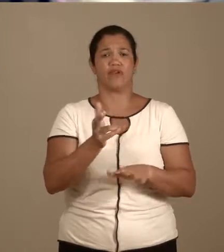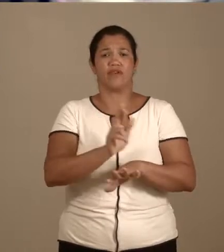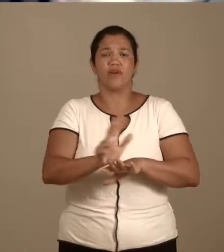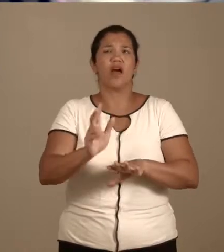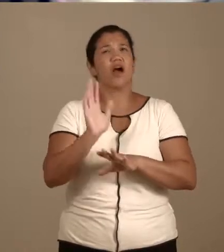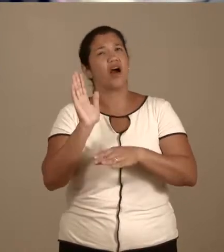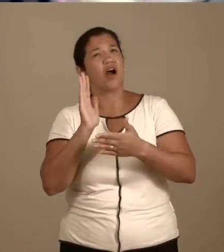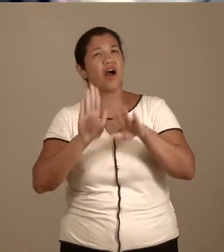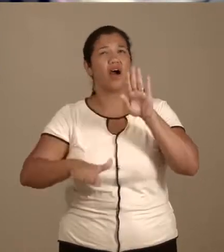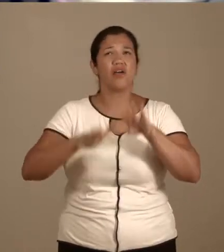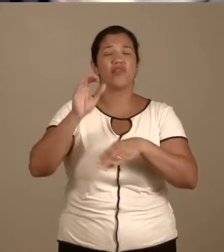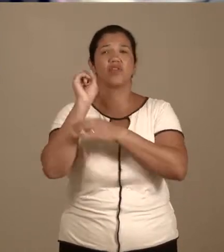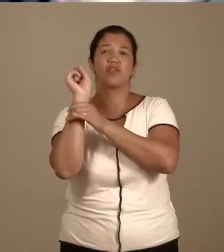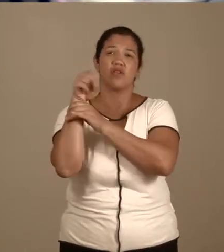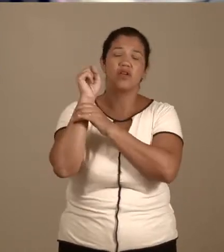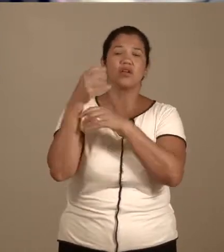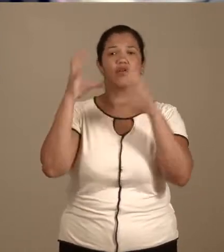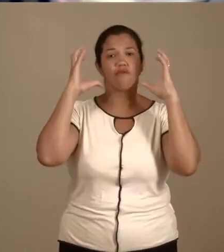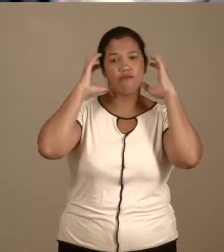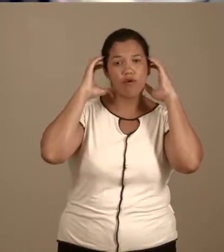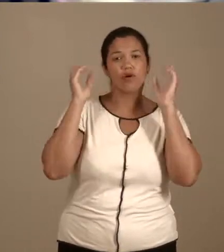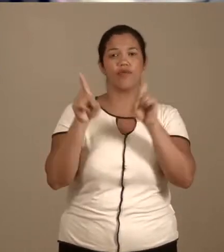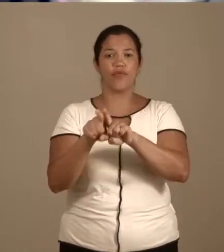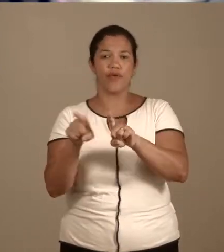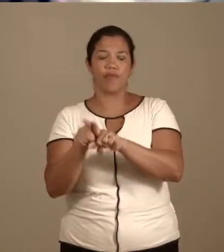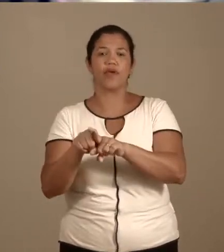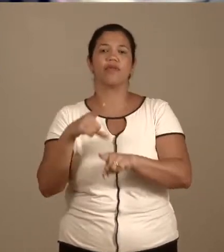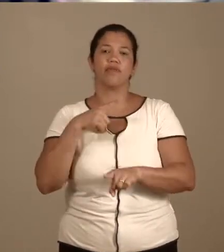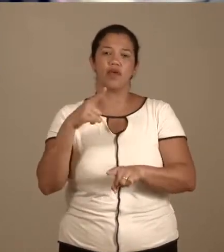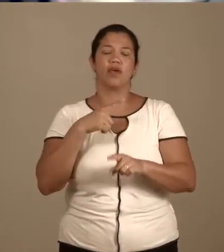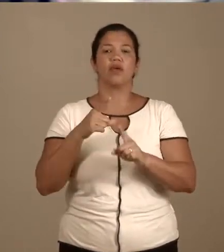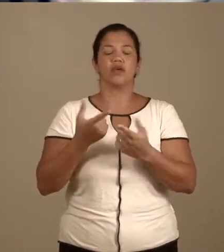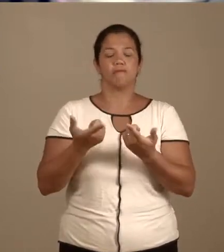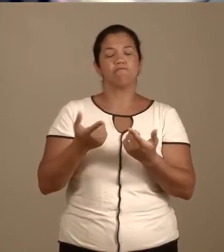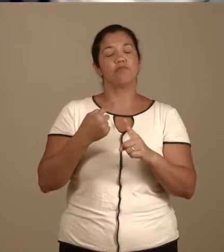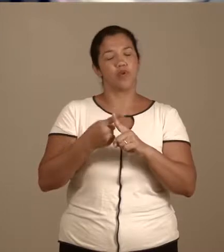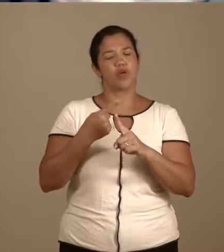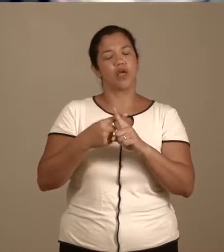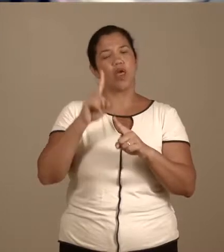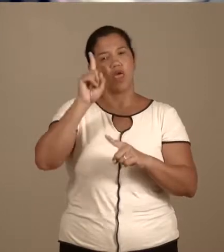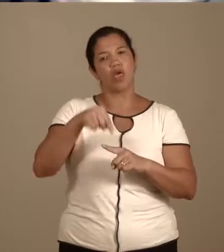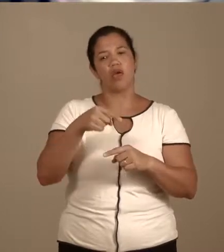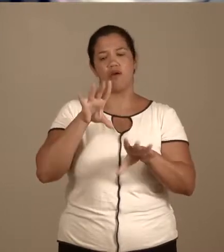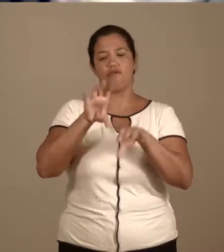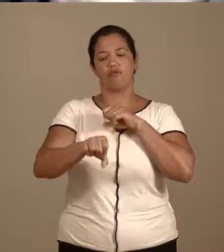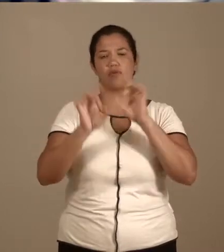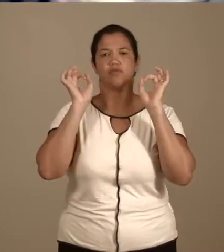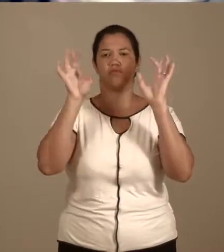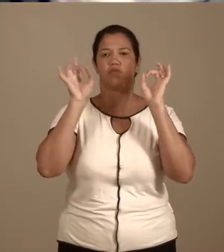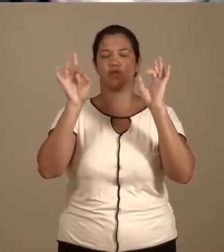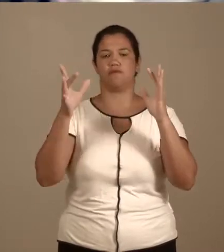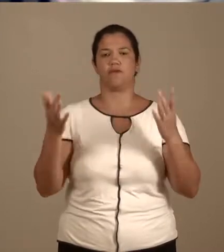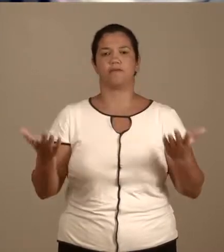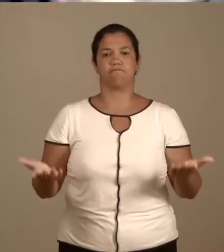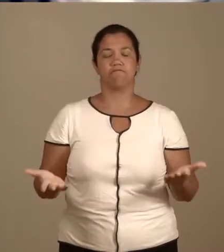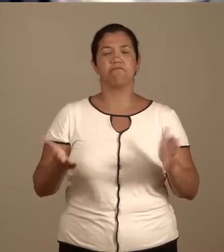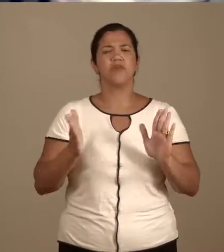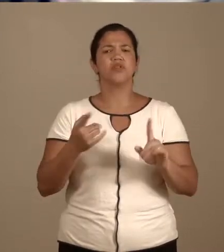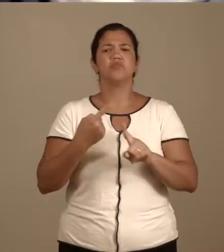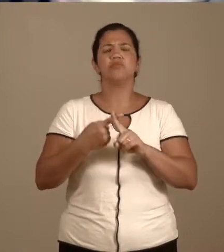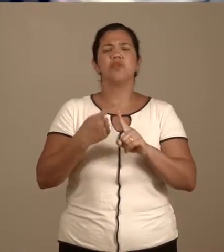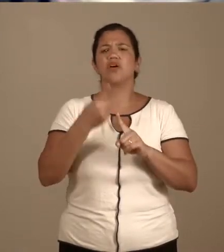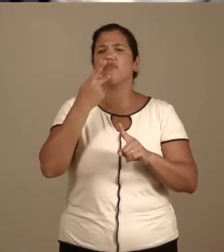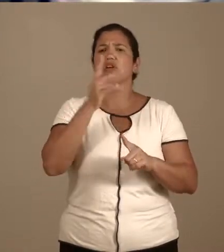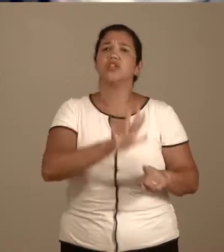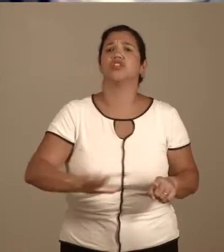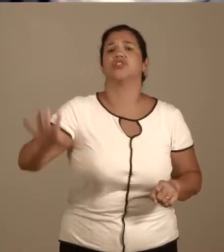os fisioterapeutas, os fonoaudiólogos, os terapeutas ocupacionais, porque aí sim é uma formação mais específica. Mas por que eu estou